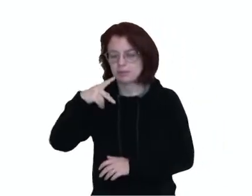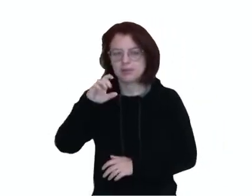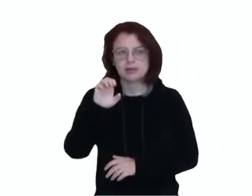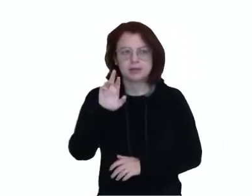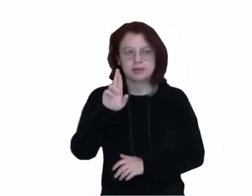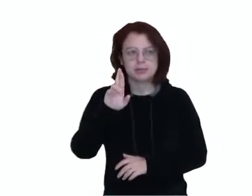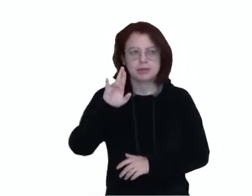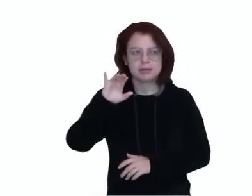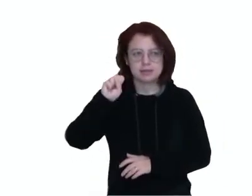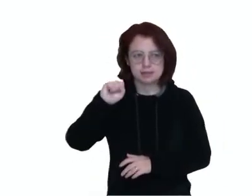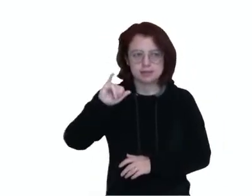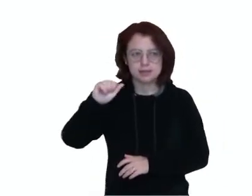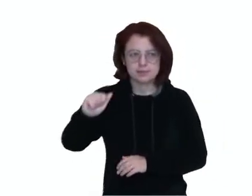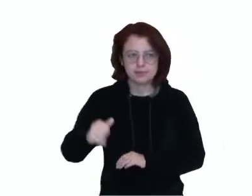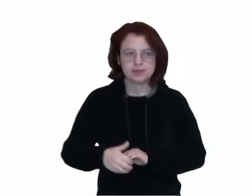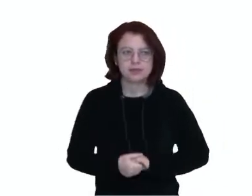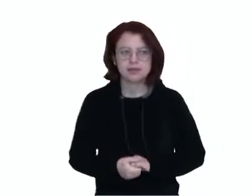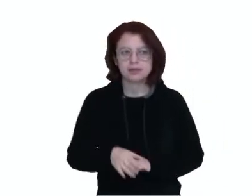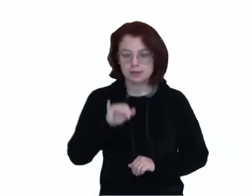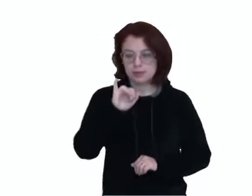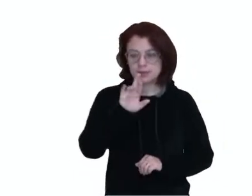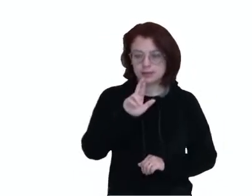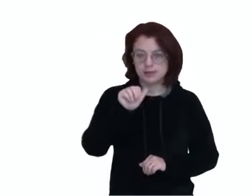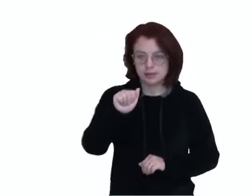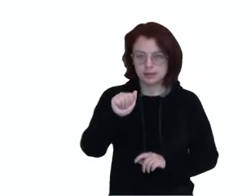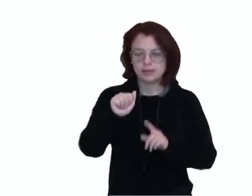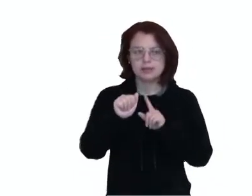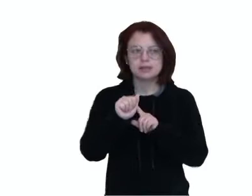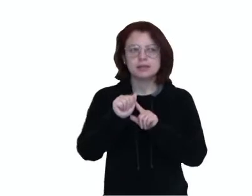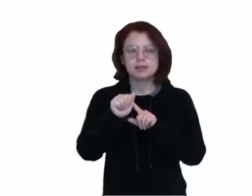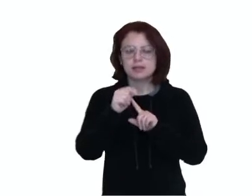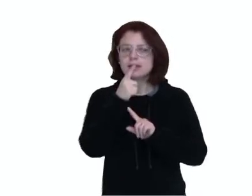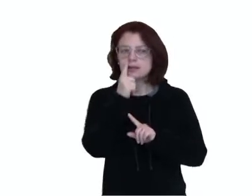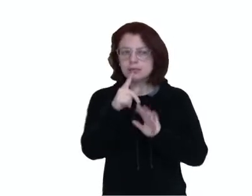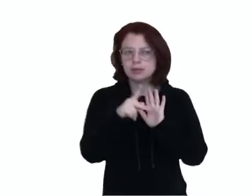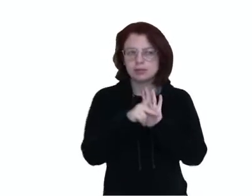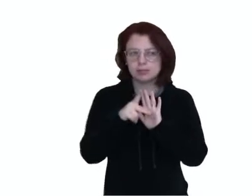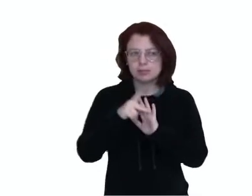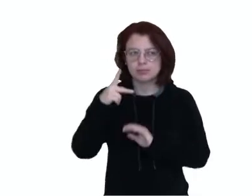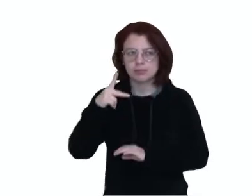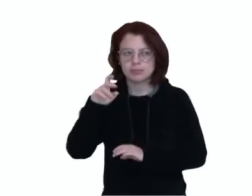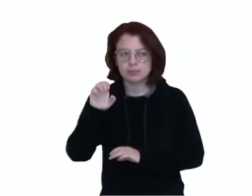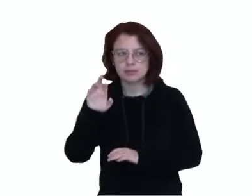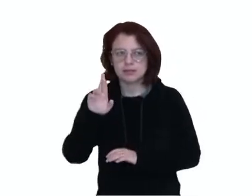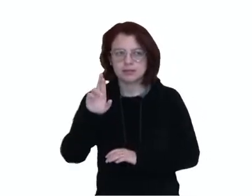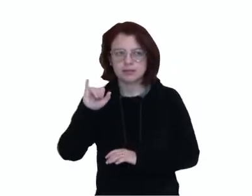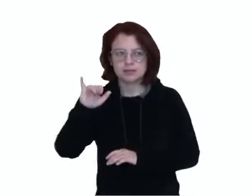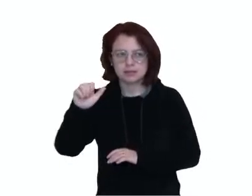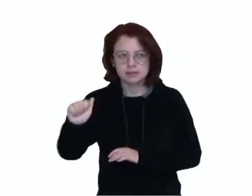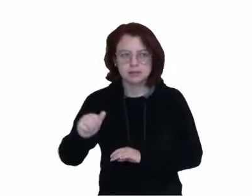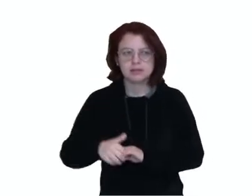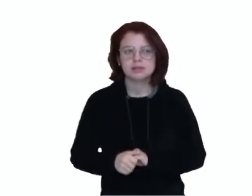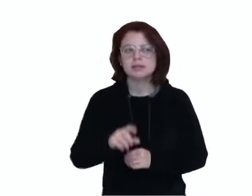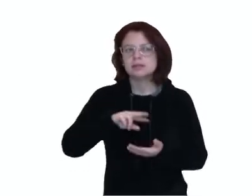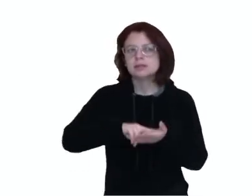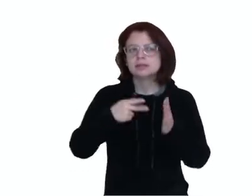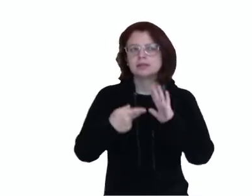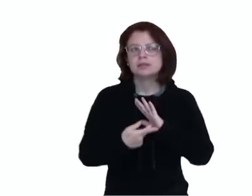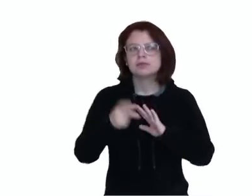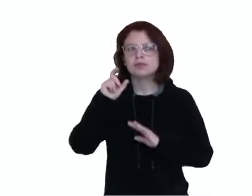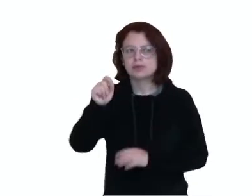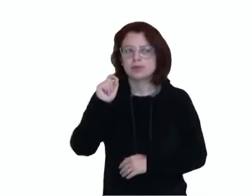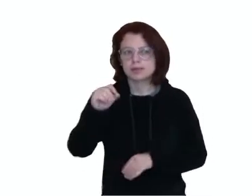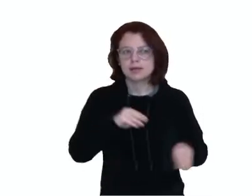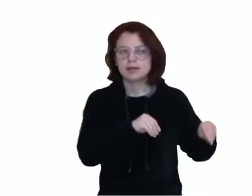Irã, O nome Irã, que na língua persa significa, ou Parsi, melhor dizendo, significa terra dos arianos,